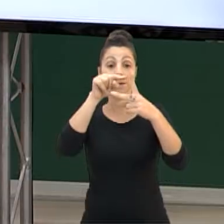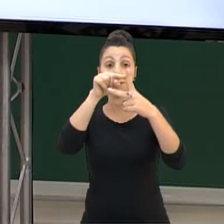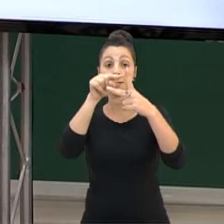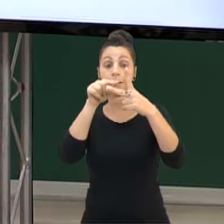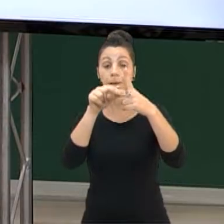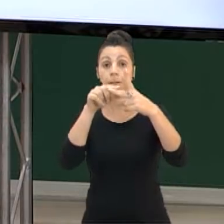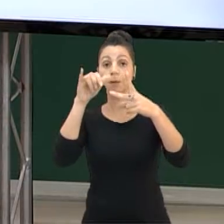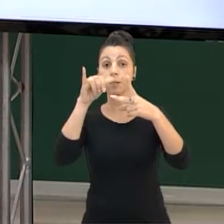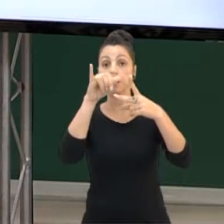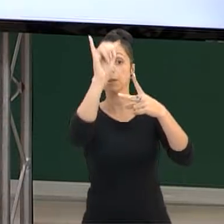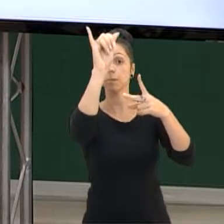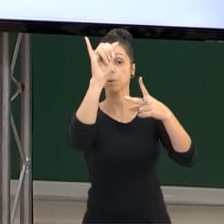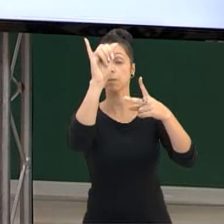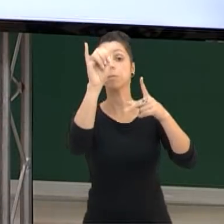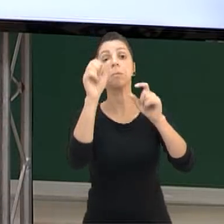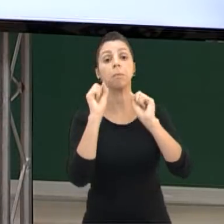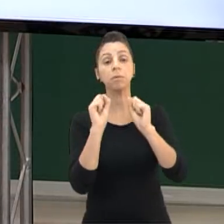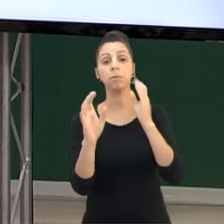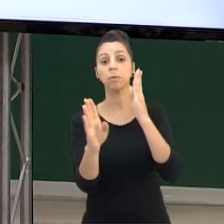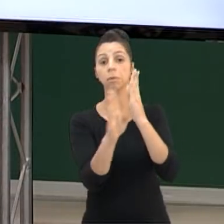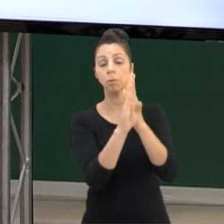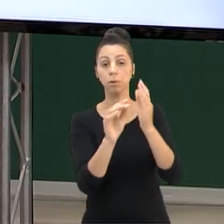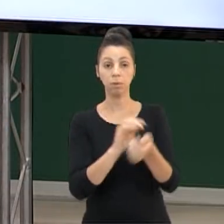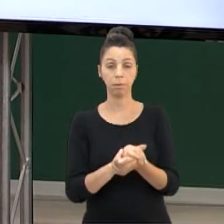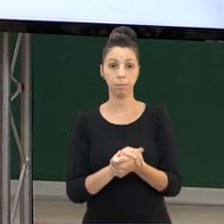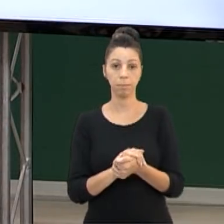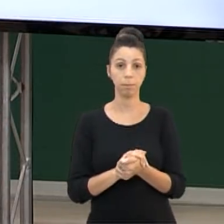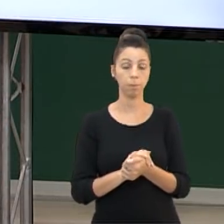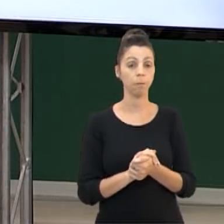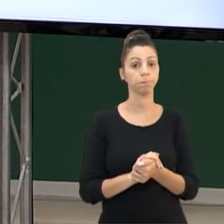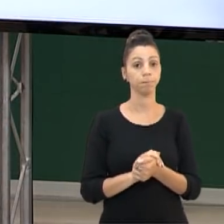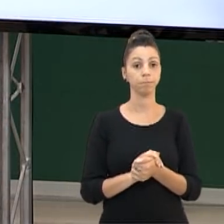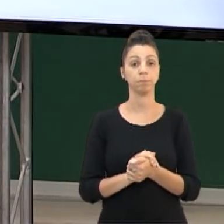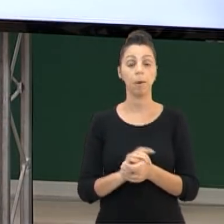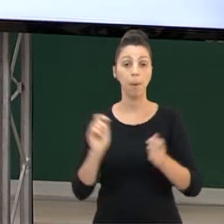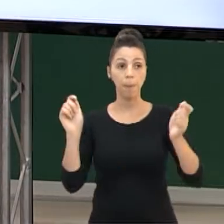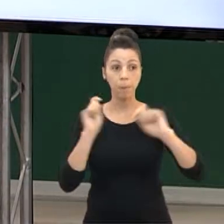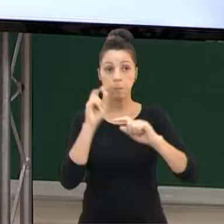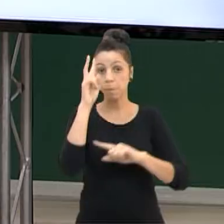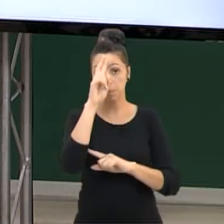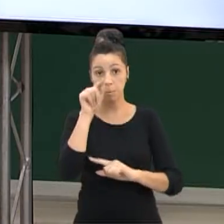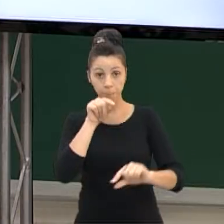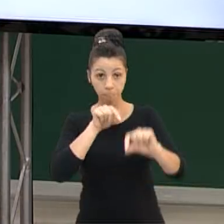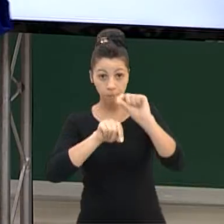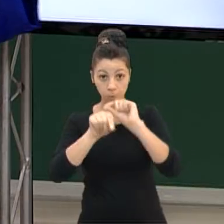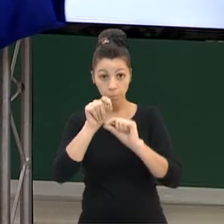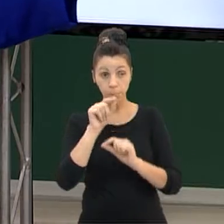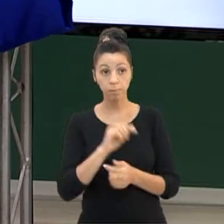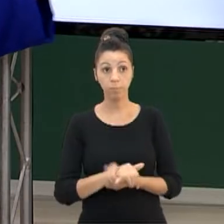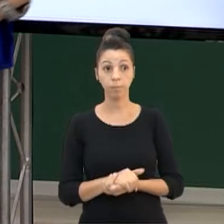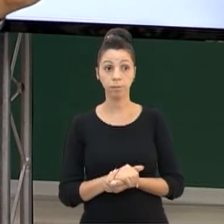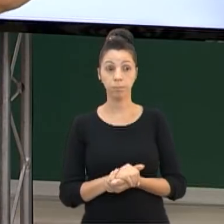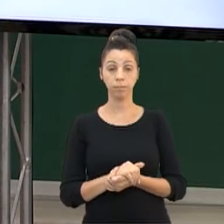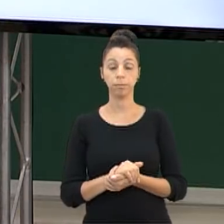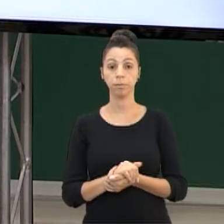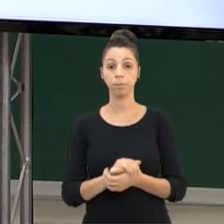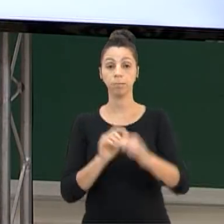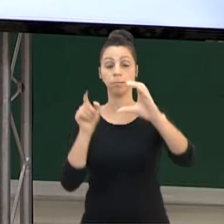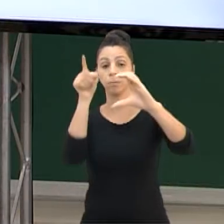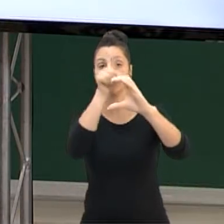Y. Mas aqui eu vou abrir um parênteses, porque eu preciso lembrar que, neste